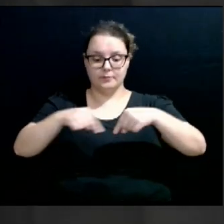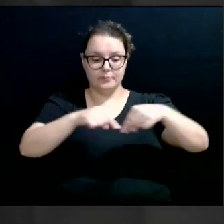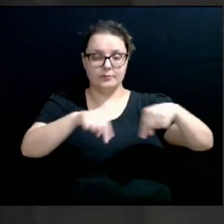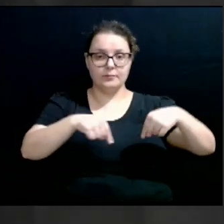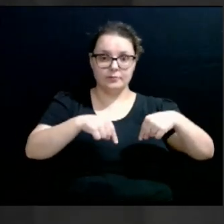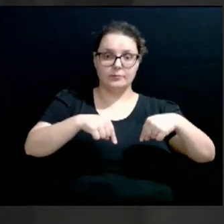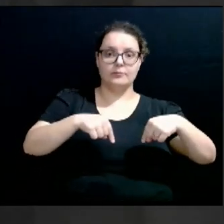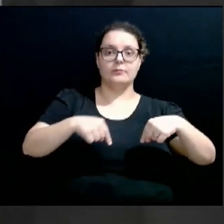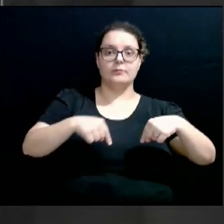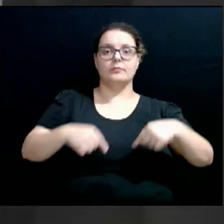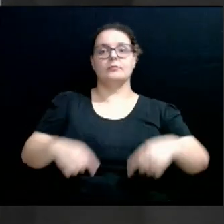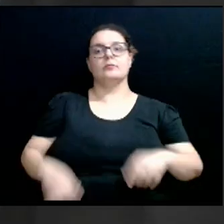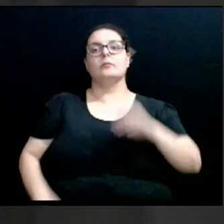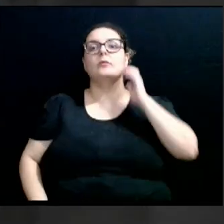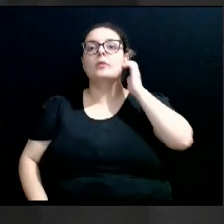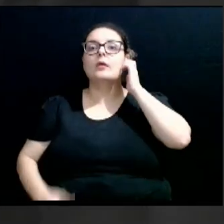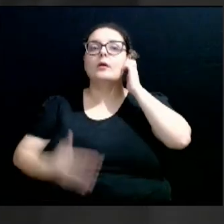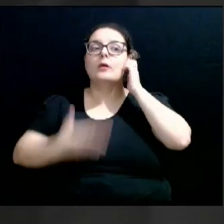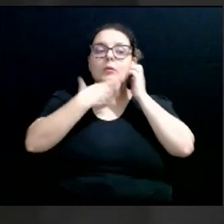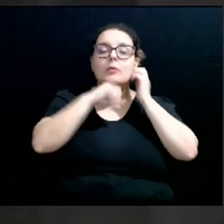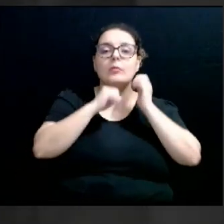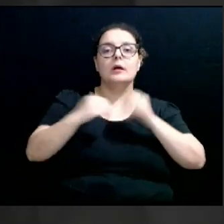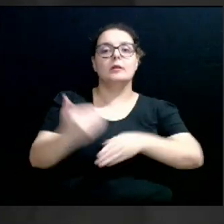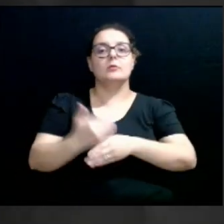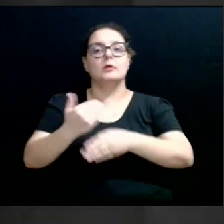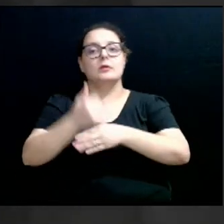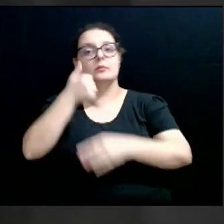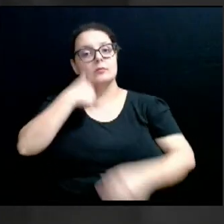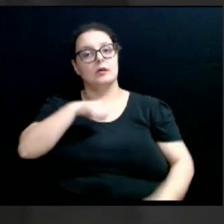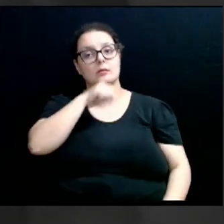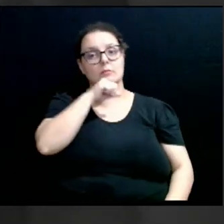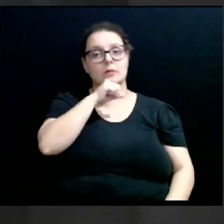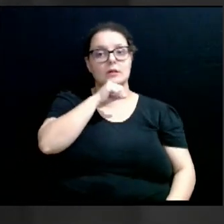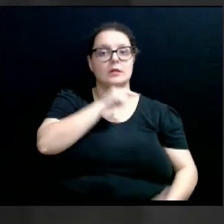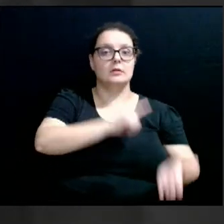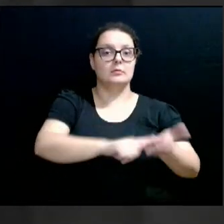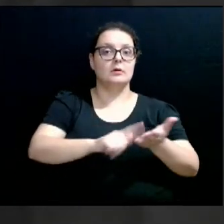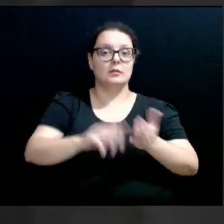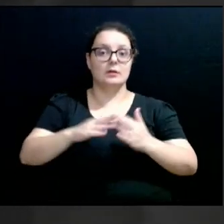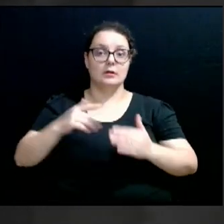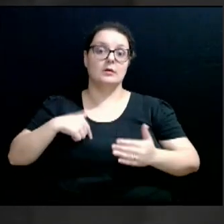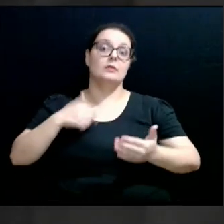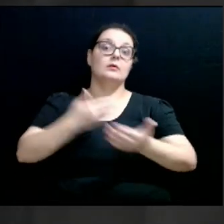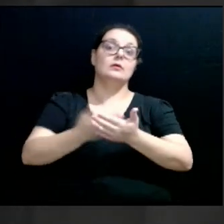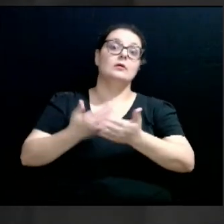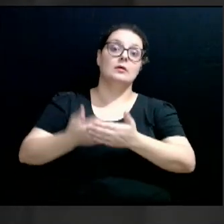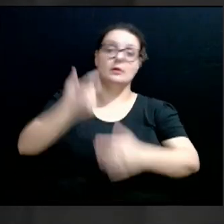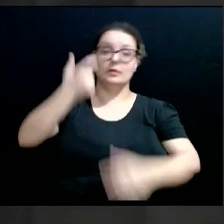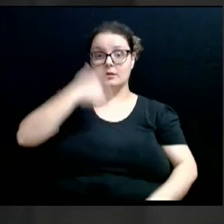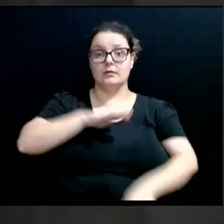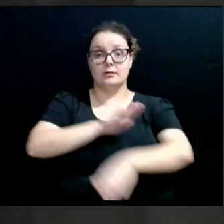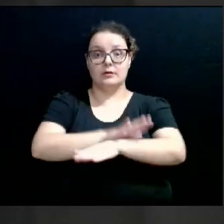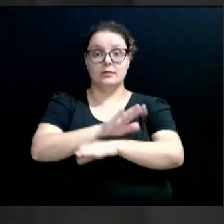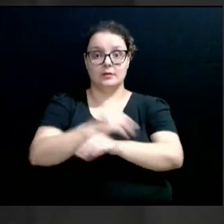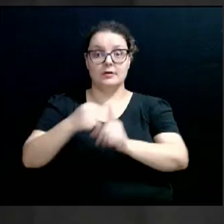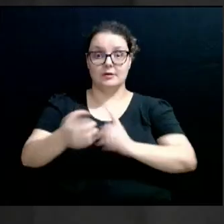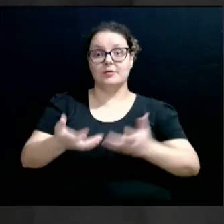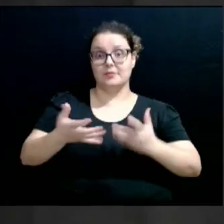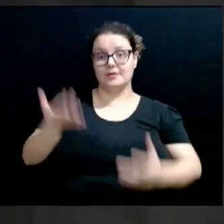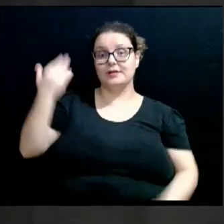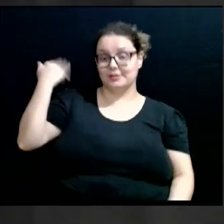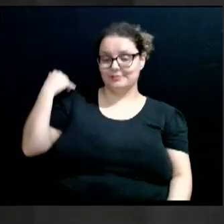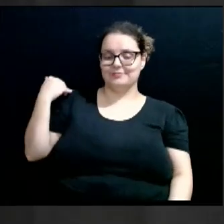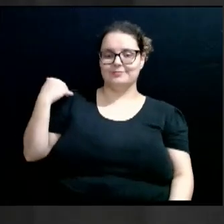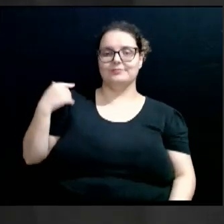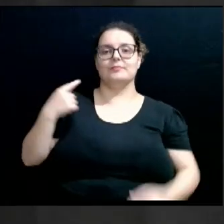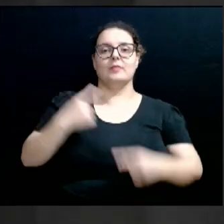era pedreiro, eu falei assim, eu vou ter que estudar. E eu lembro que eu falei, eu vou ser assistente social. Era o que eu queria ser. Porque eu tinha uma relação com uma assistente